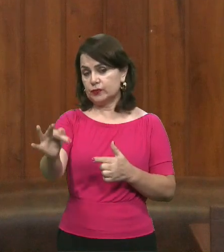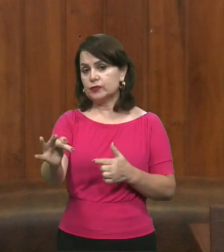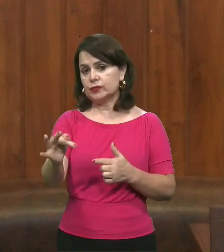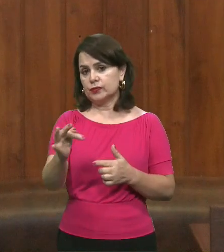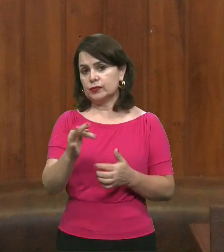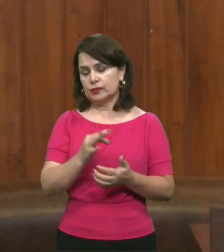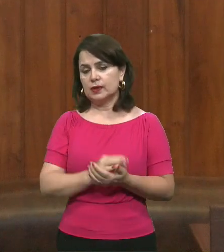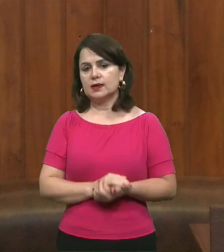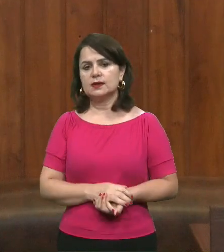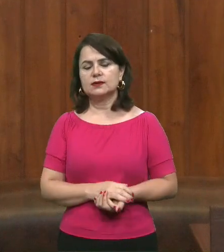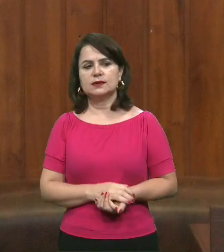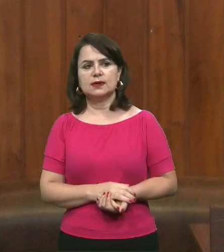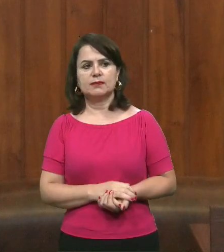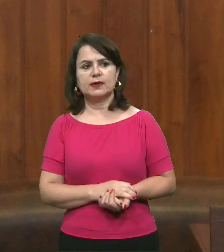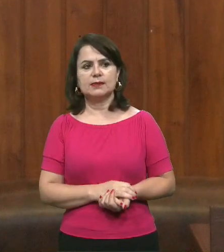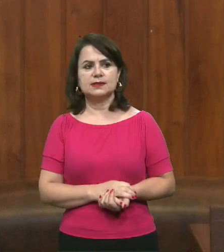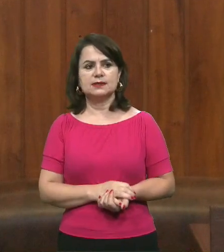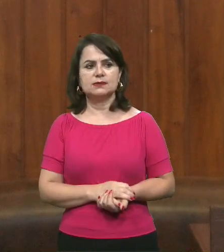pago.